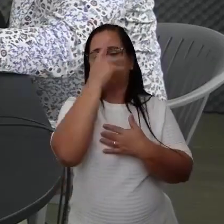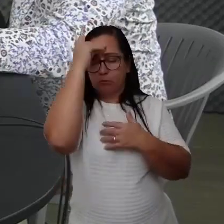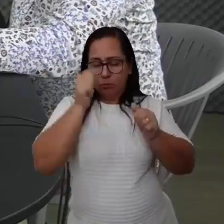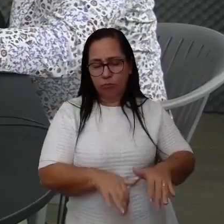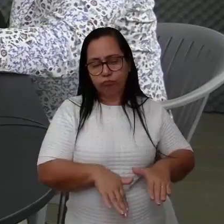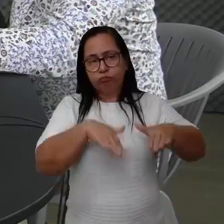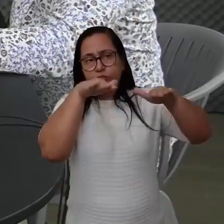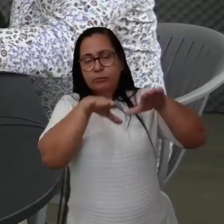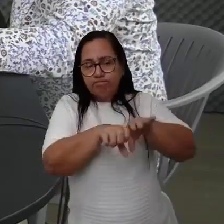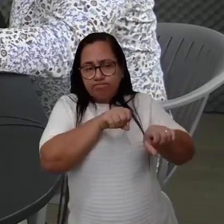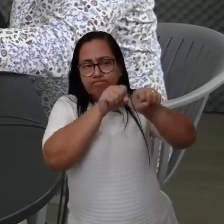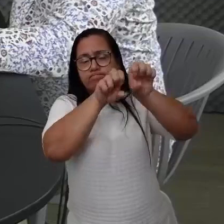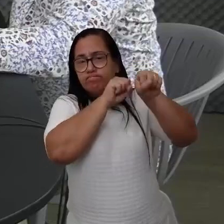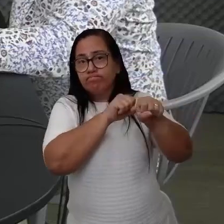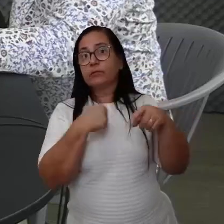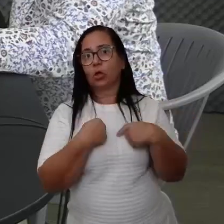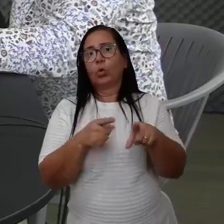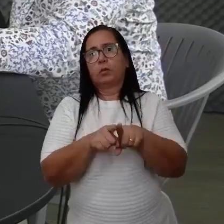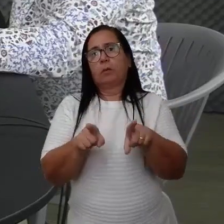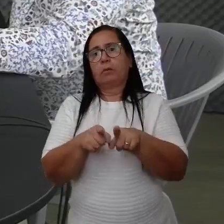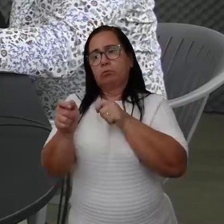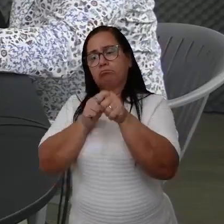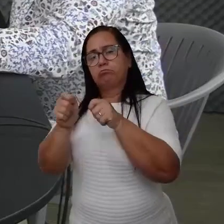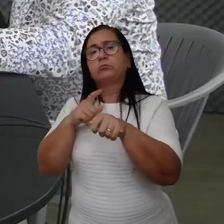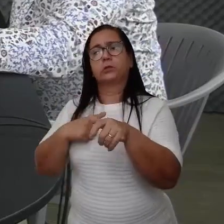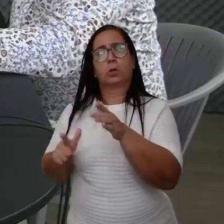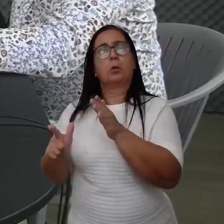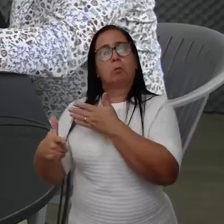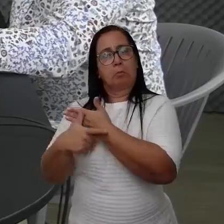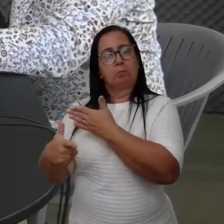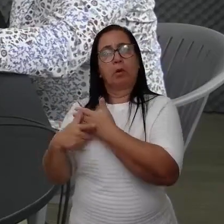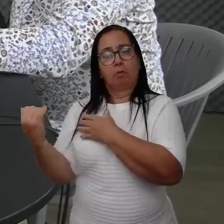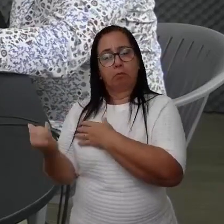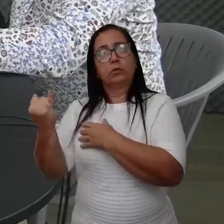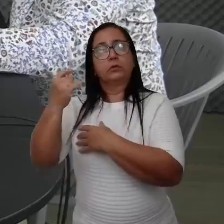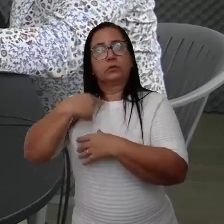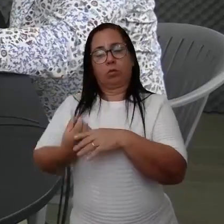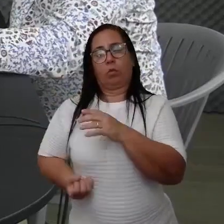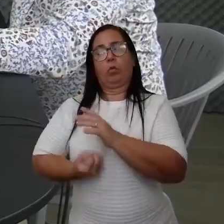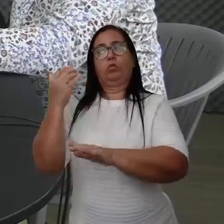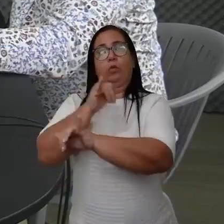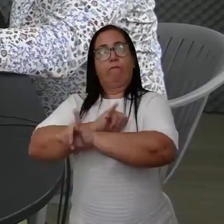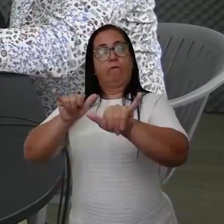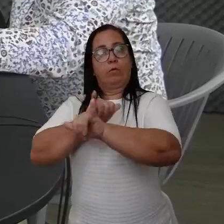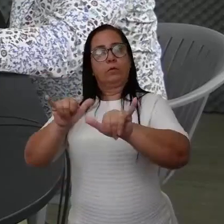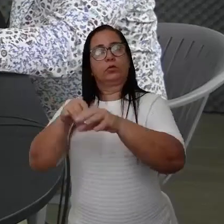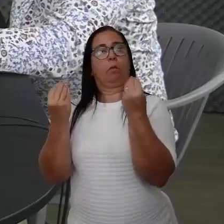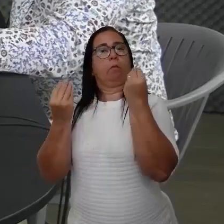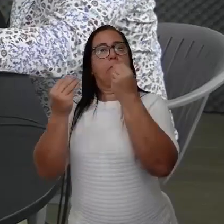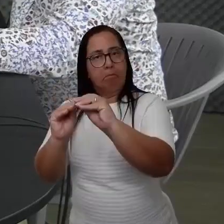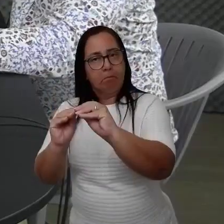está te escutando como aluno, eu, como jornalista, tenho um papel importantíssimo na hora que eu produzo informação e que eu coloco ela no